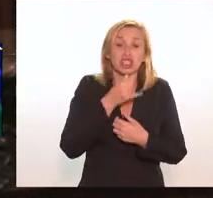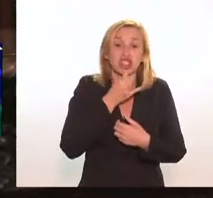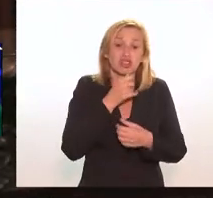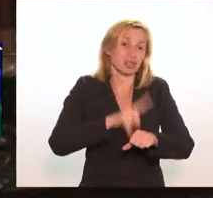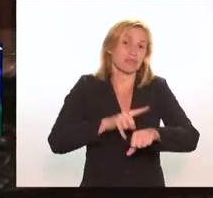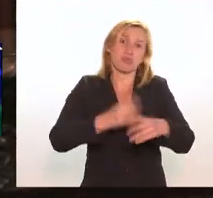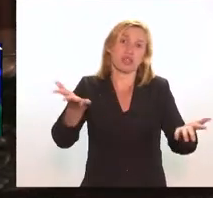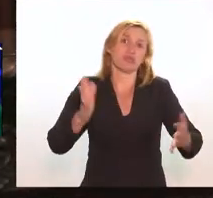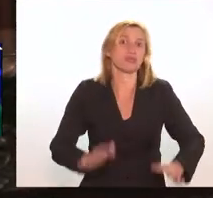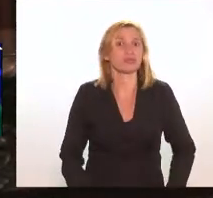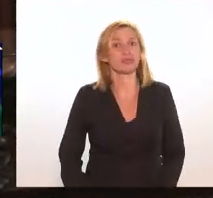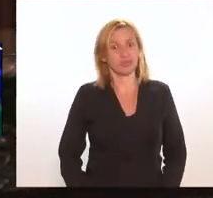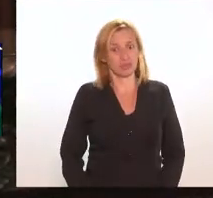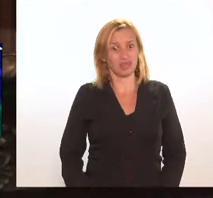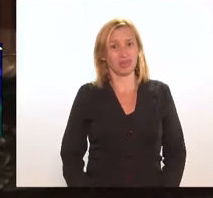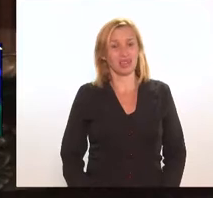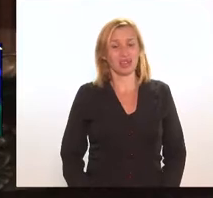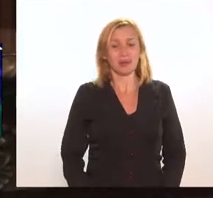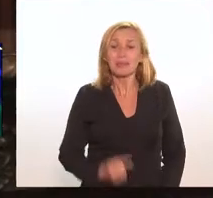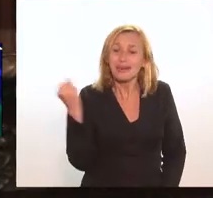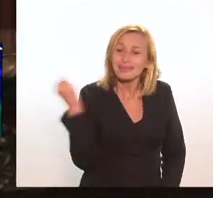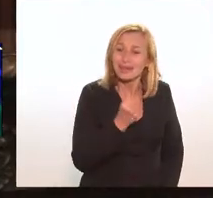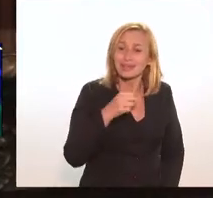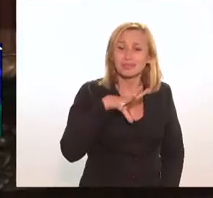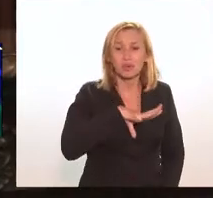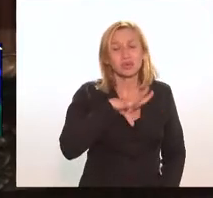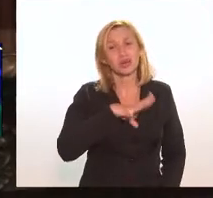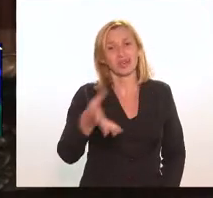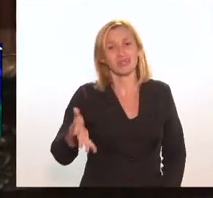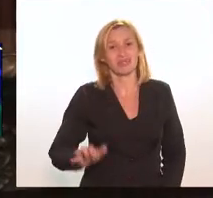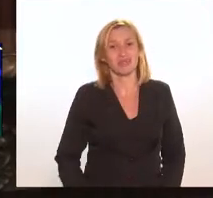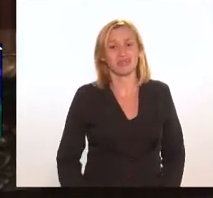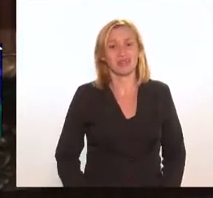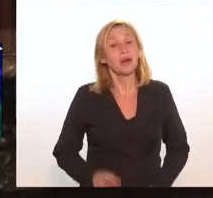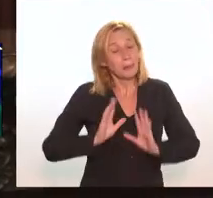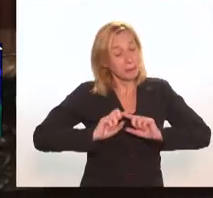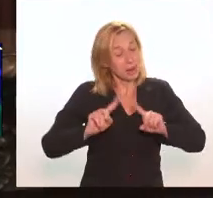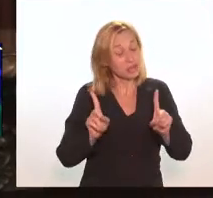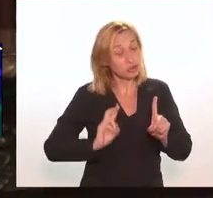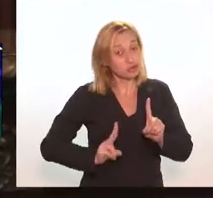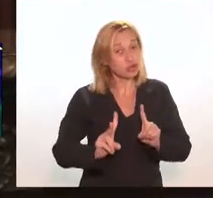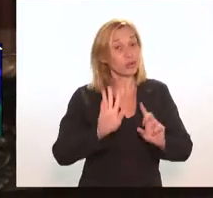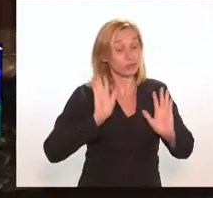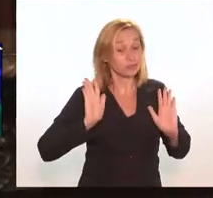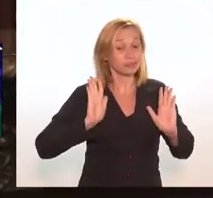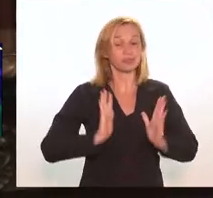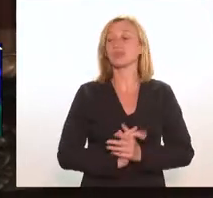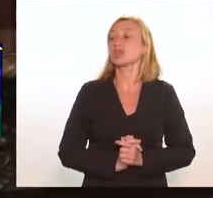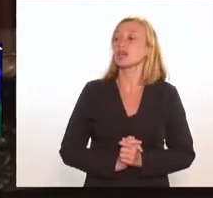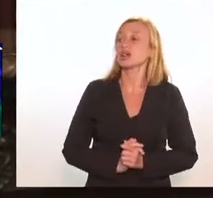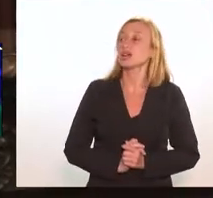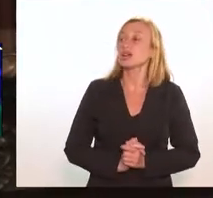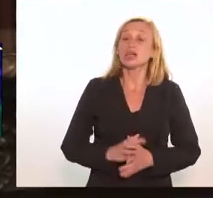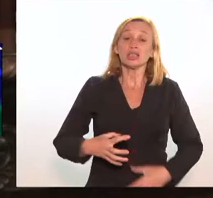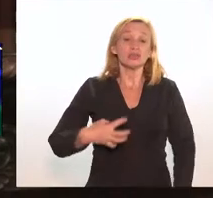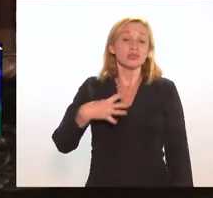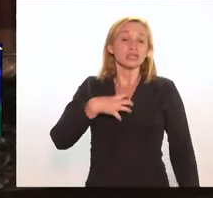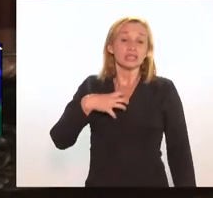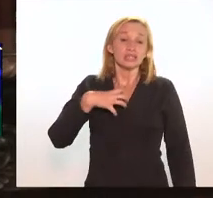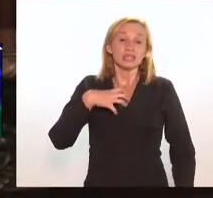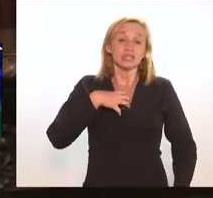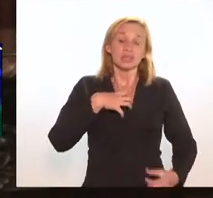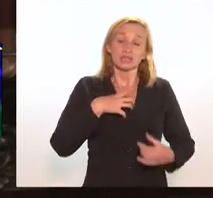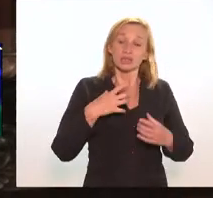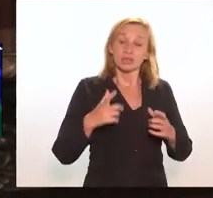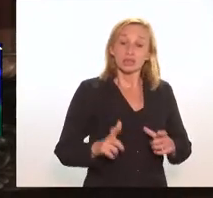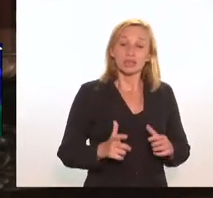Mas continuando. mas tem sido tão grande a